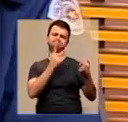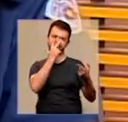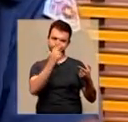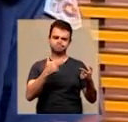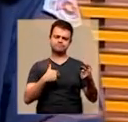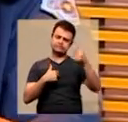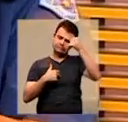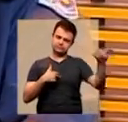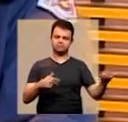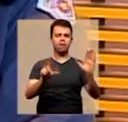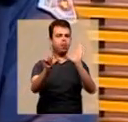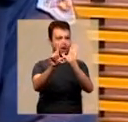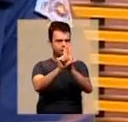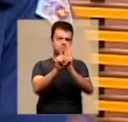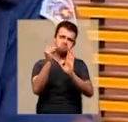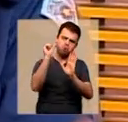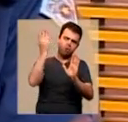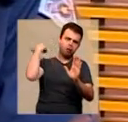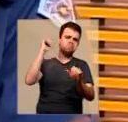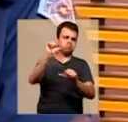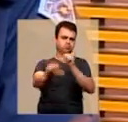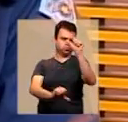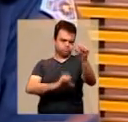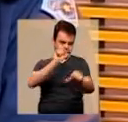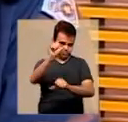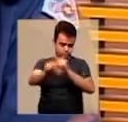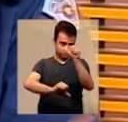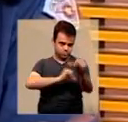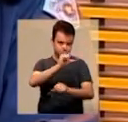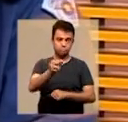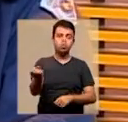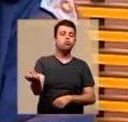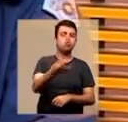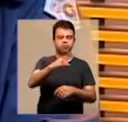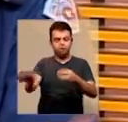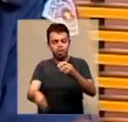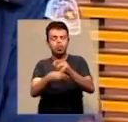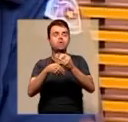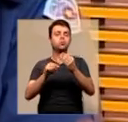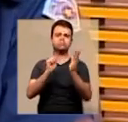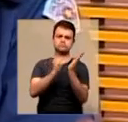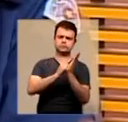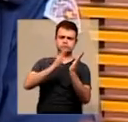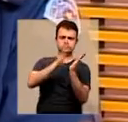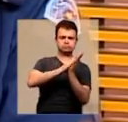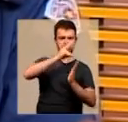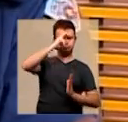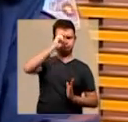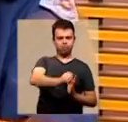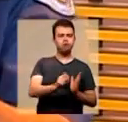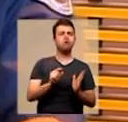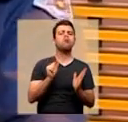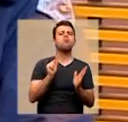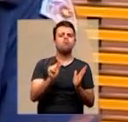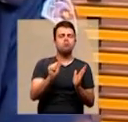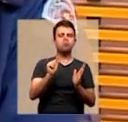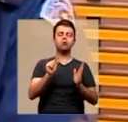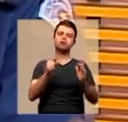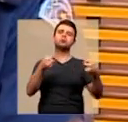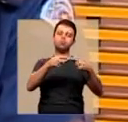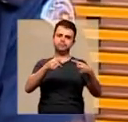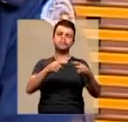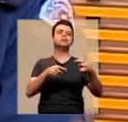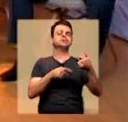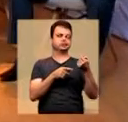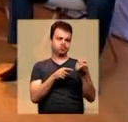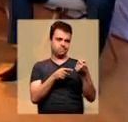que combater, né? A legislação, ela mudou recentemente, né? Foi criada 2 infrações agora em relação à